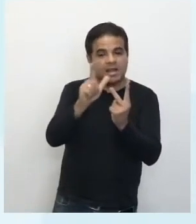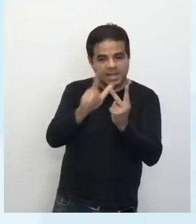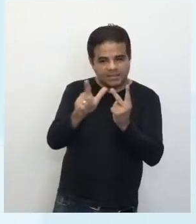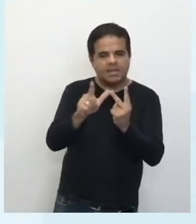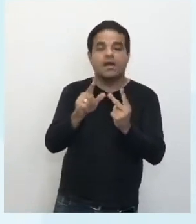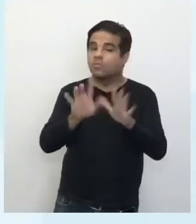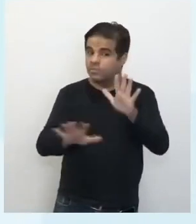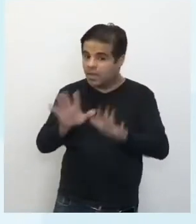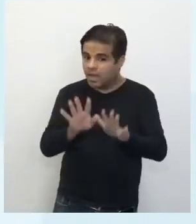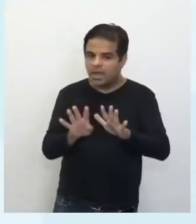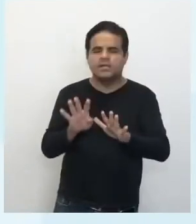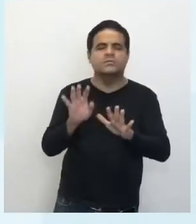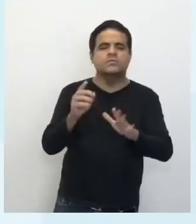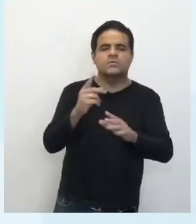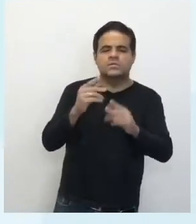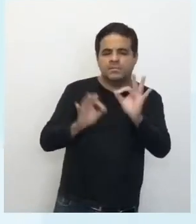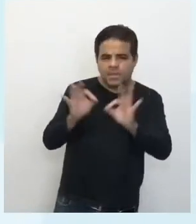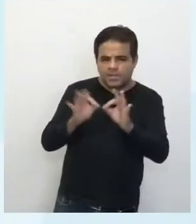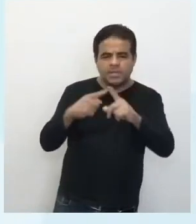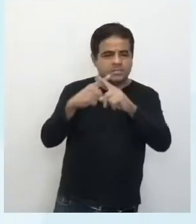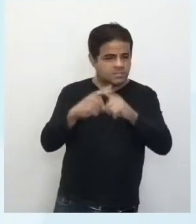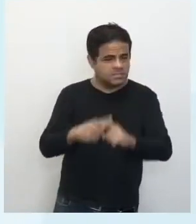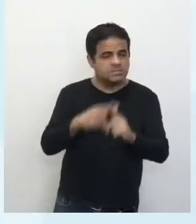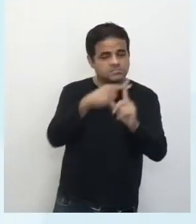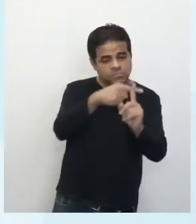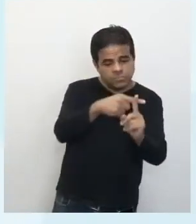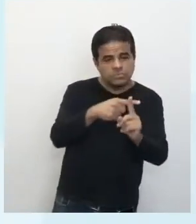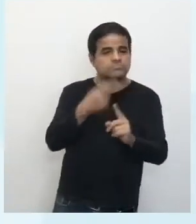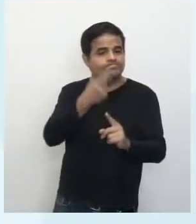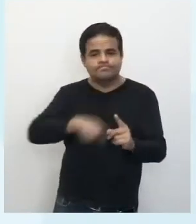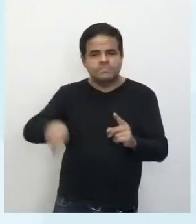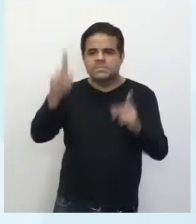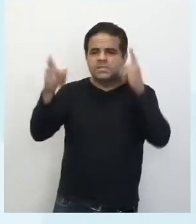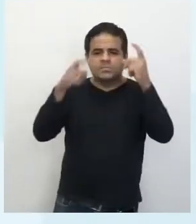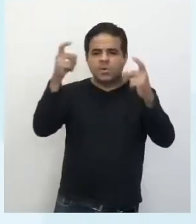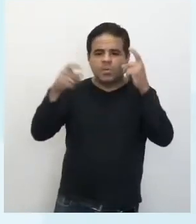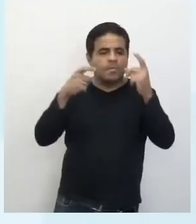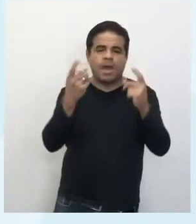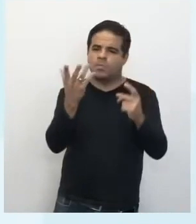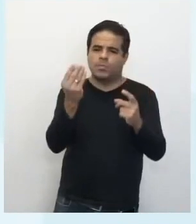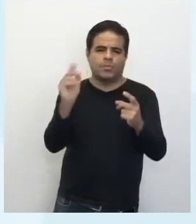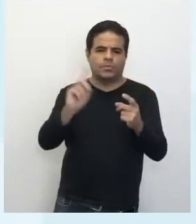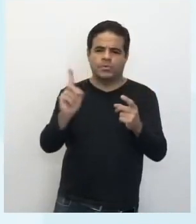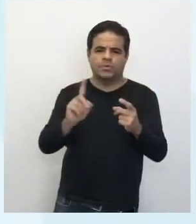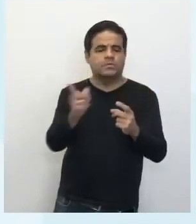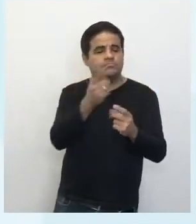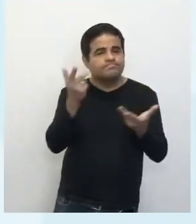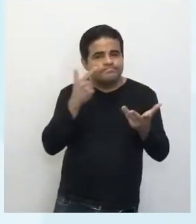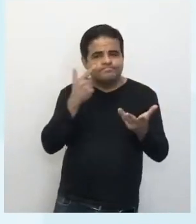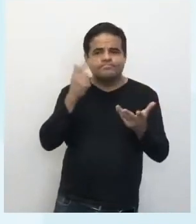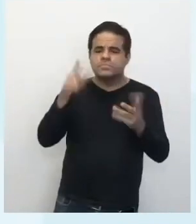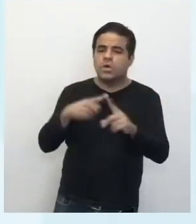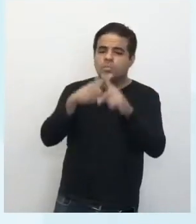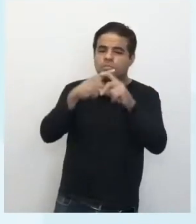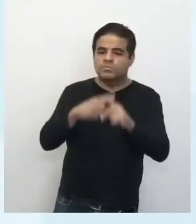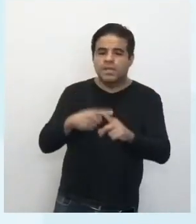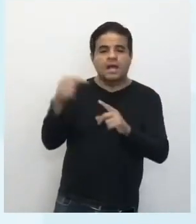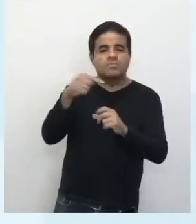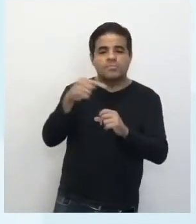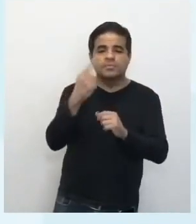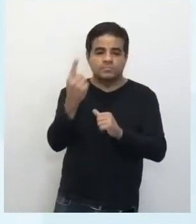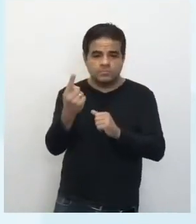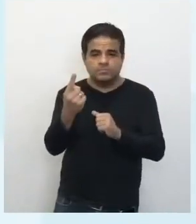cuidado, quando você está fazendo uma multiplicação de termos positivos, a gente não precisa se preocupar muito, tá certo? Agora, olha, vamos multiplicar o menos